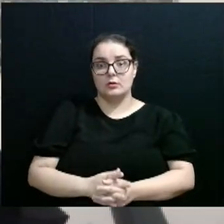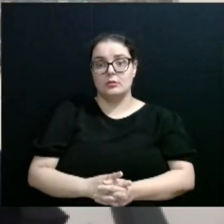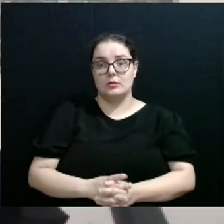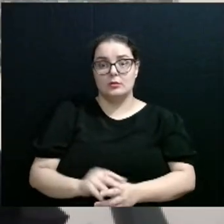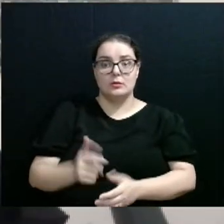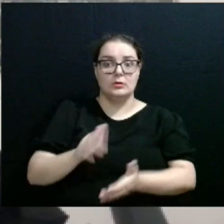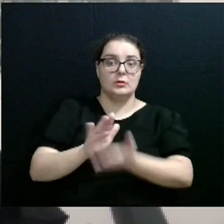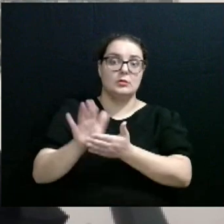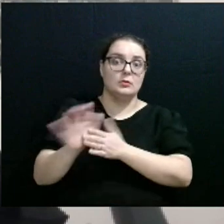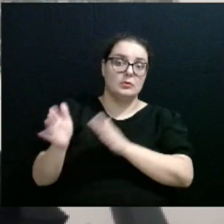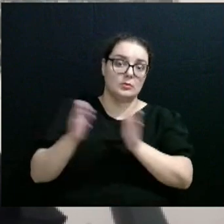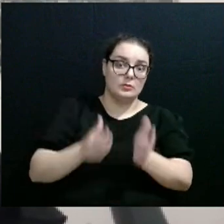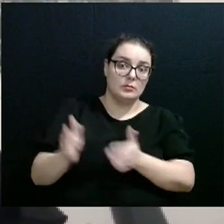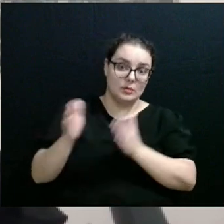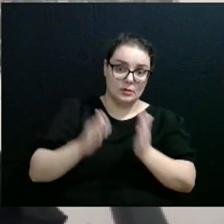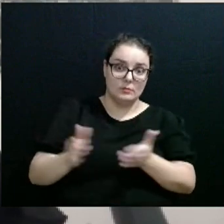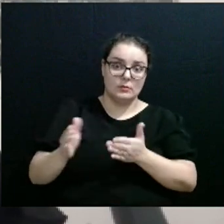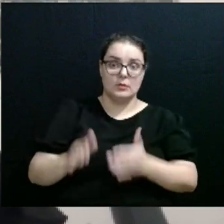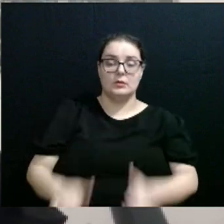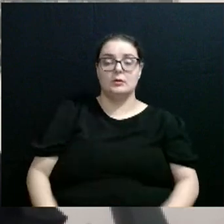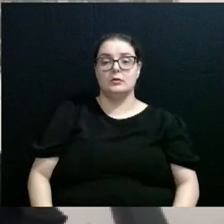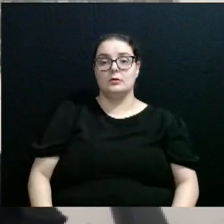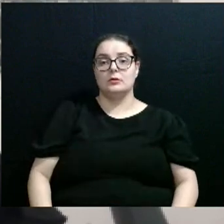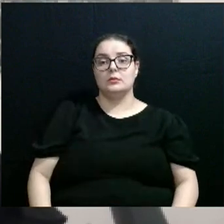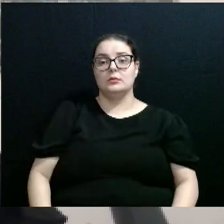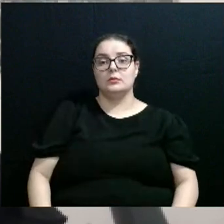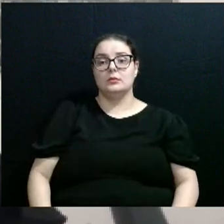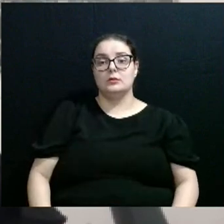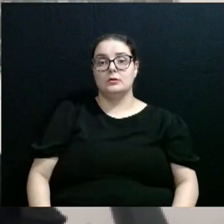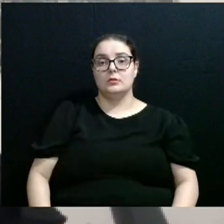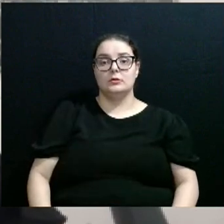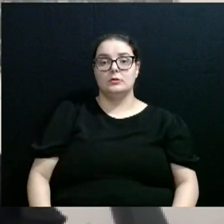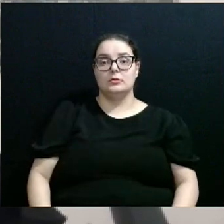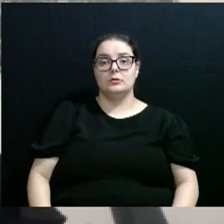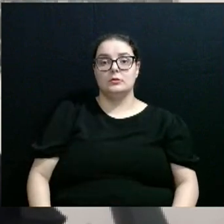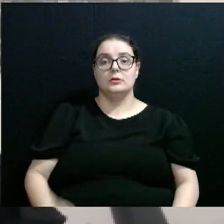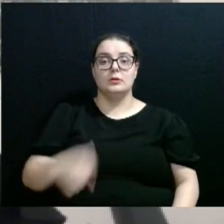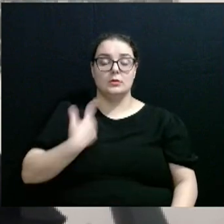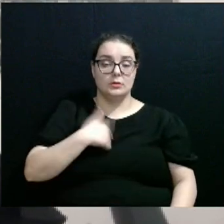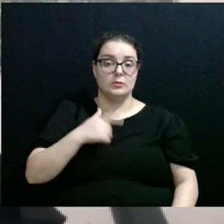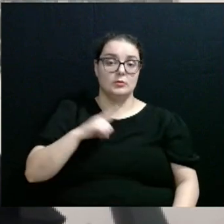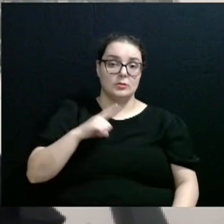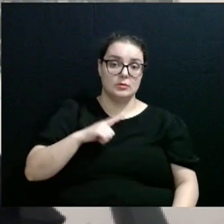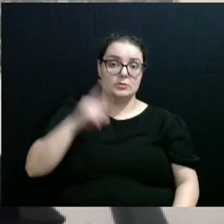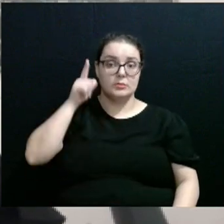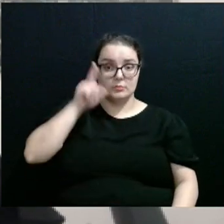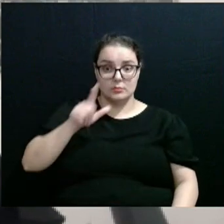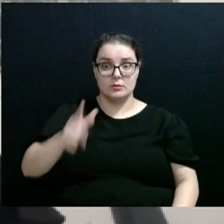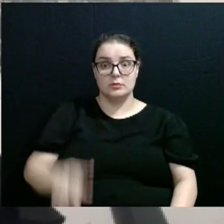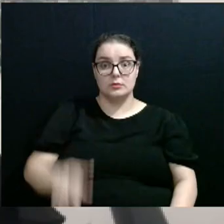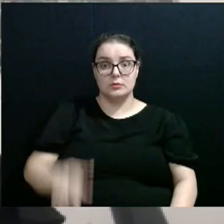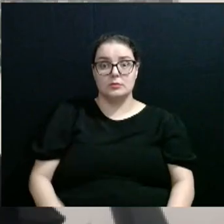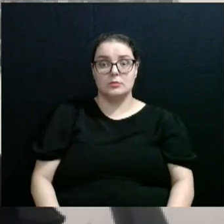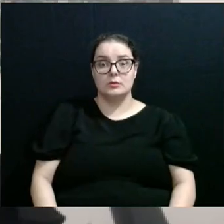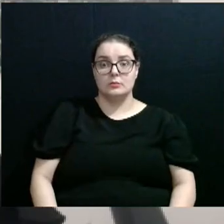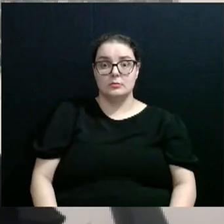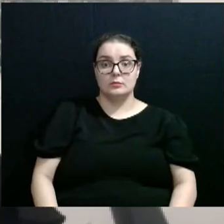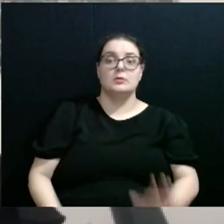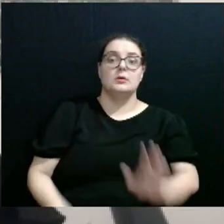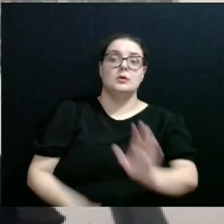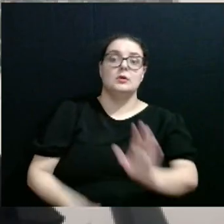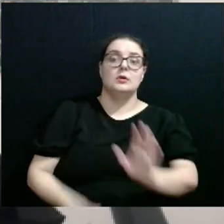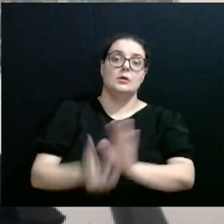esse equipamento. E com isso a gente tem conseguido criar algumas aplicações para